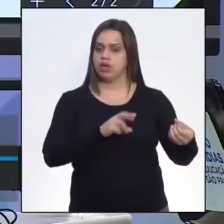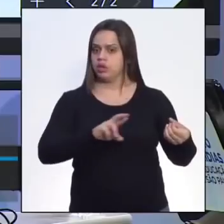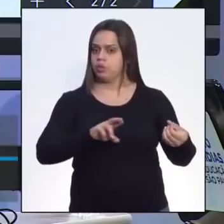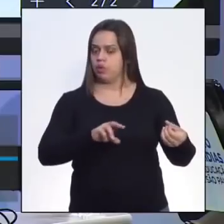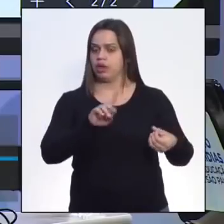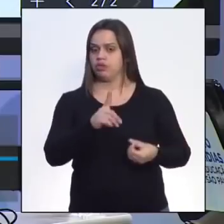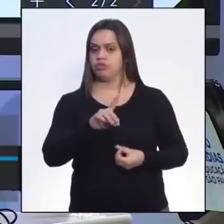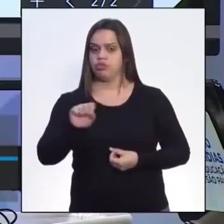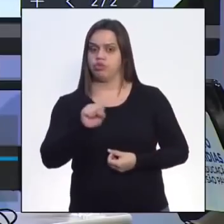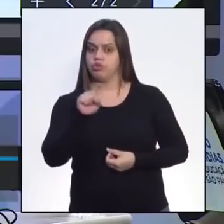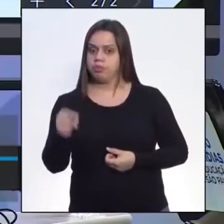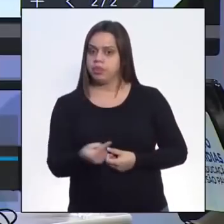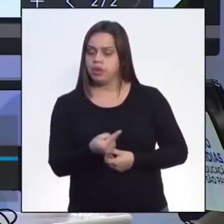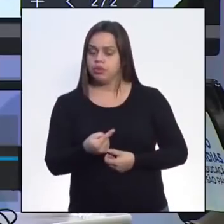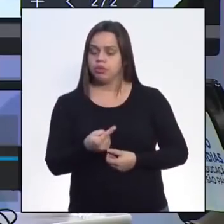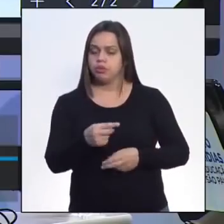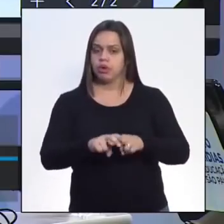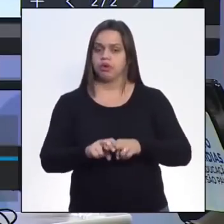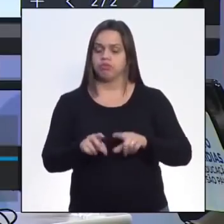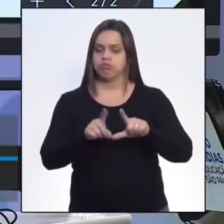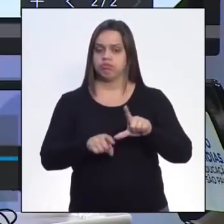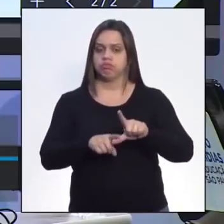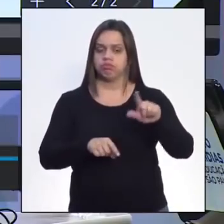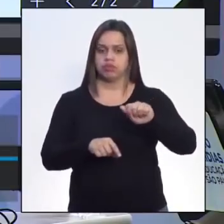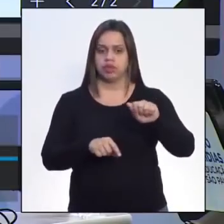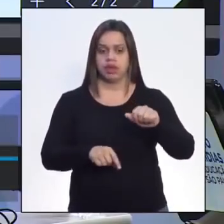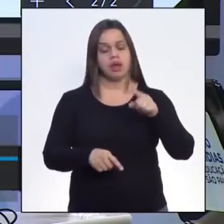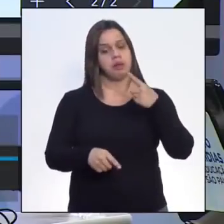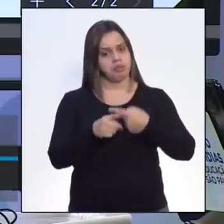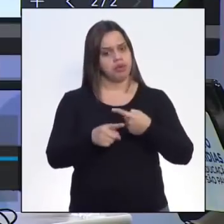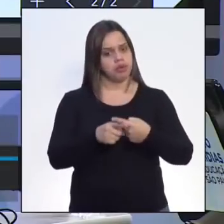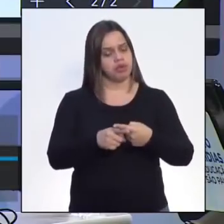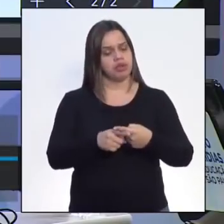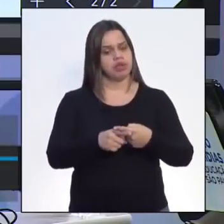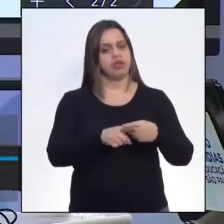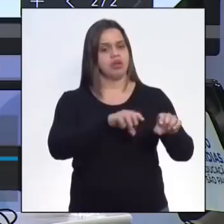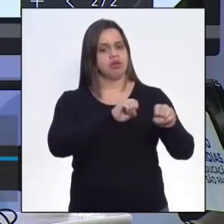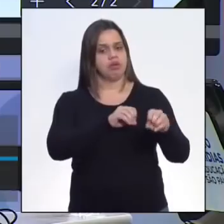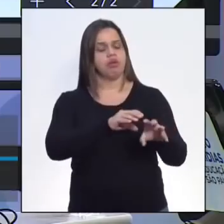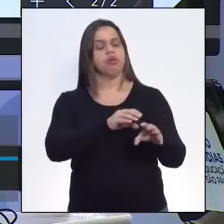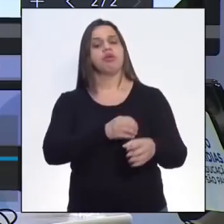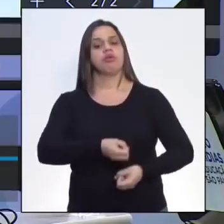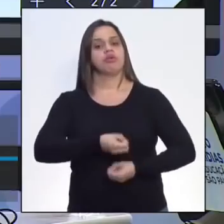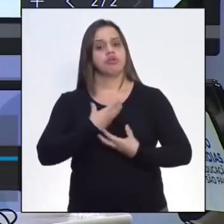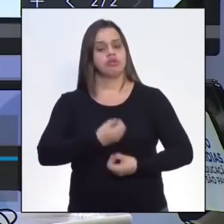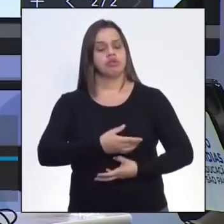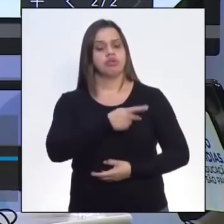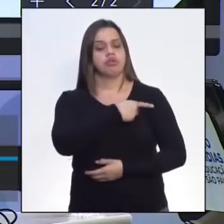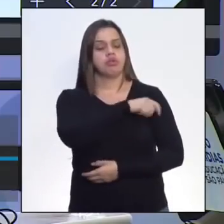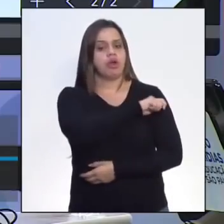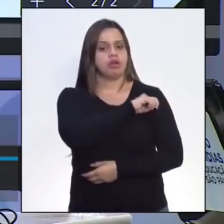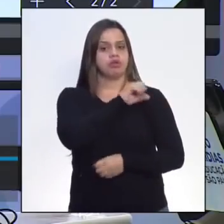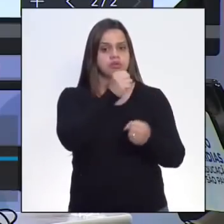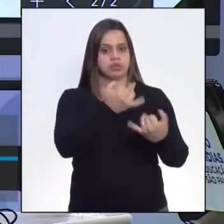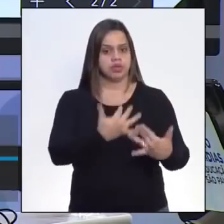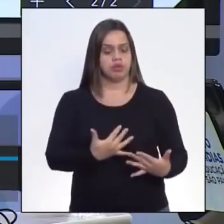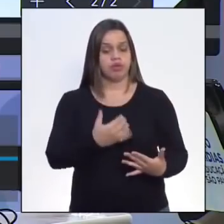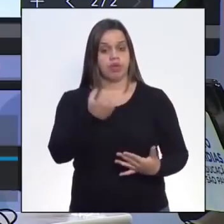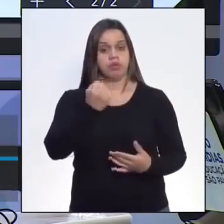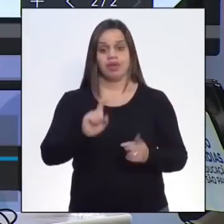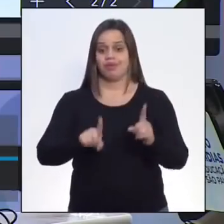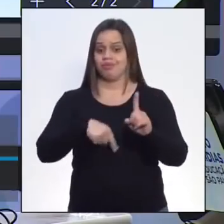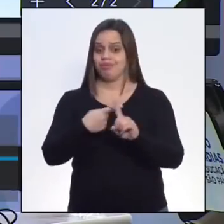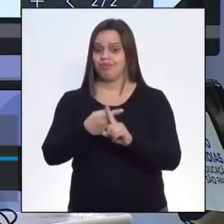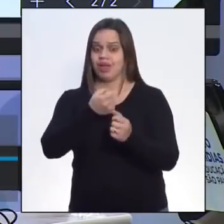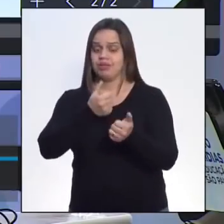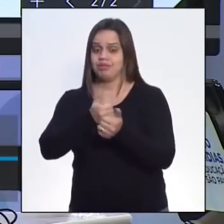letra A? Até por essa informação que o próprio Rian trouxe. A gente vai para o número mais próximo. Mas eu lembro que o